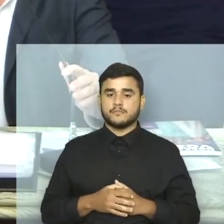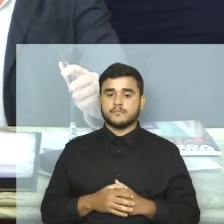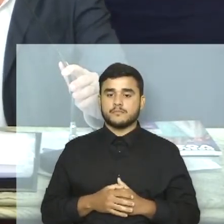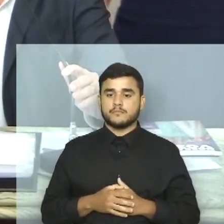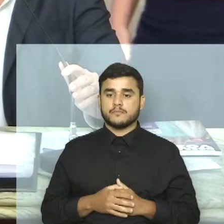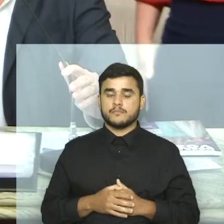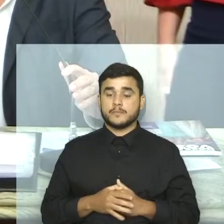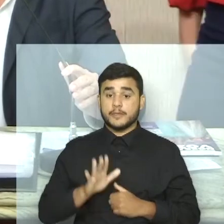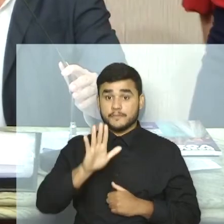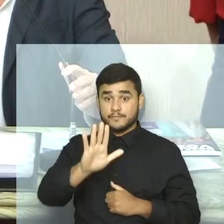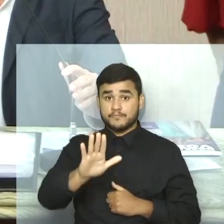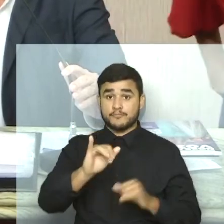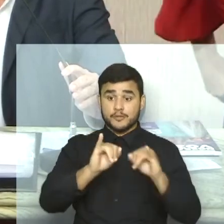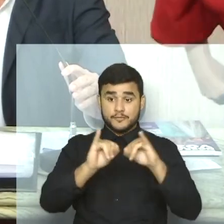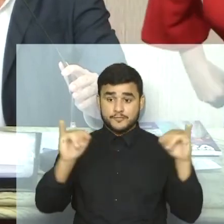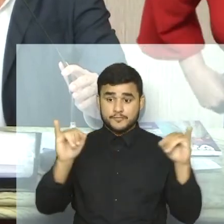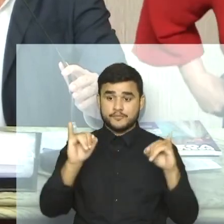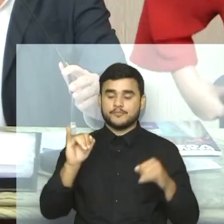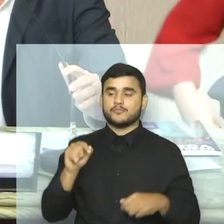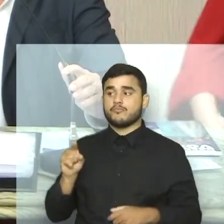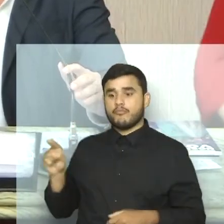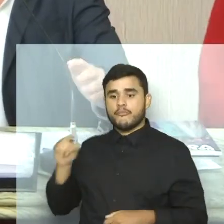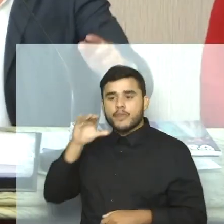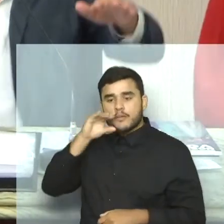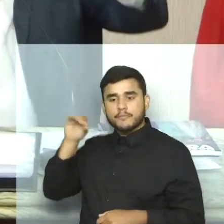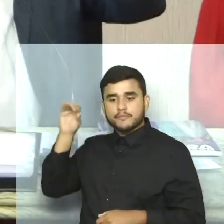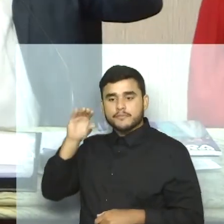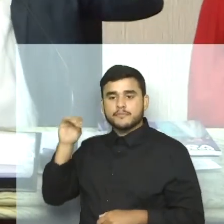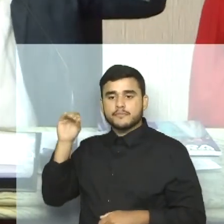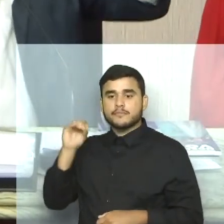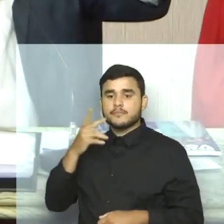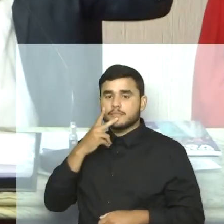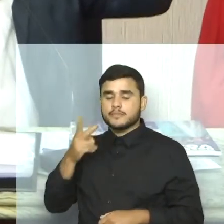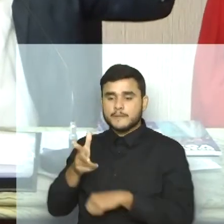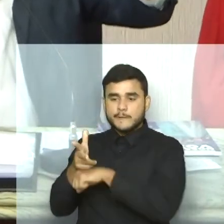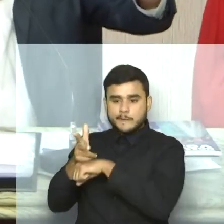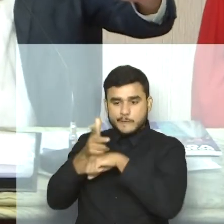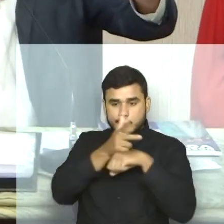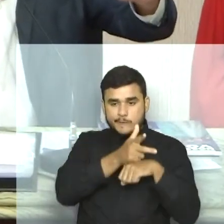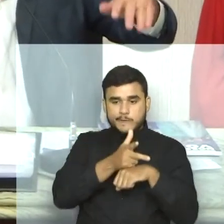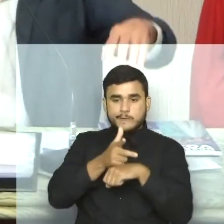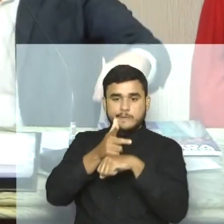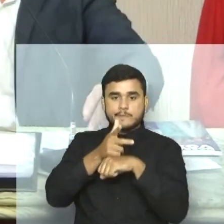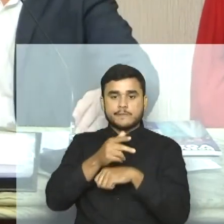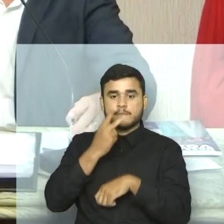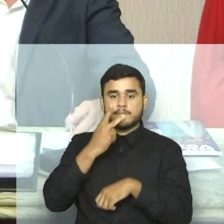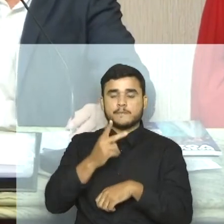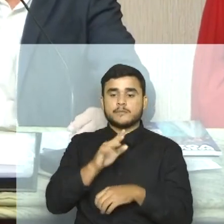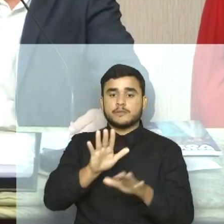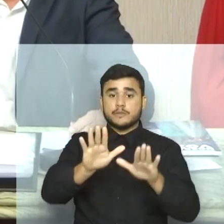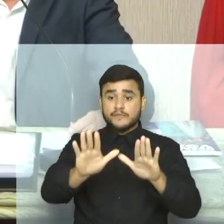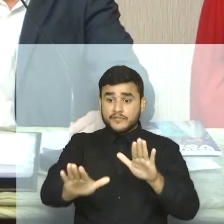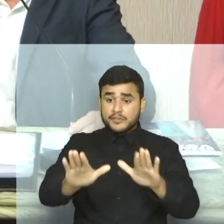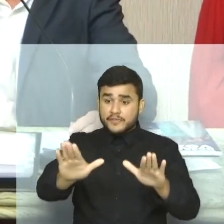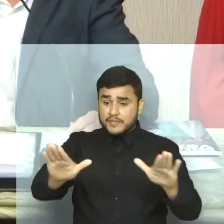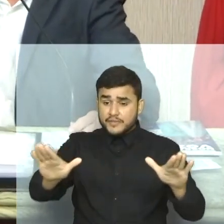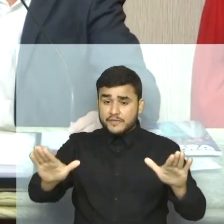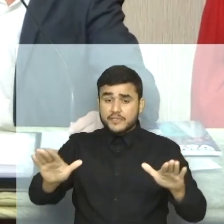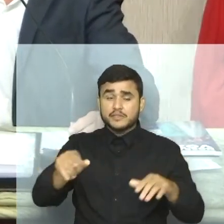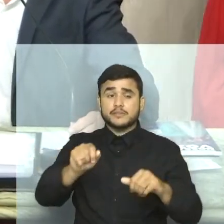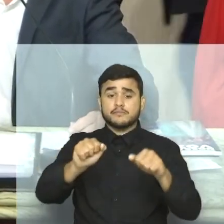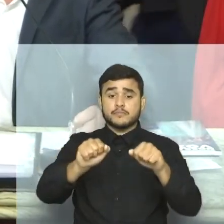o nosso palestrante vai fazer uma gravação. Eu queria que todos ficassem ainda nos seus